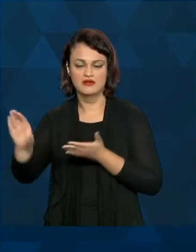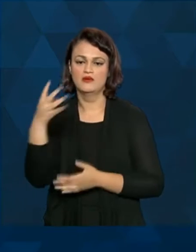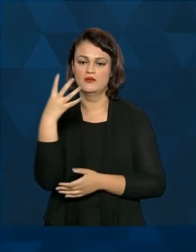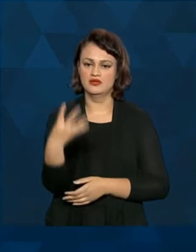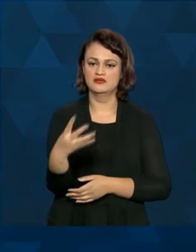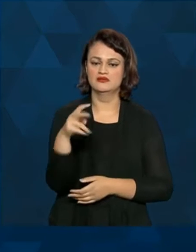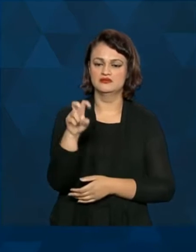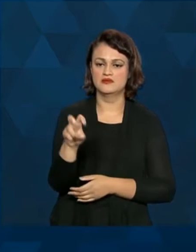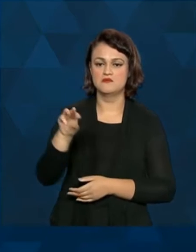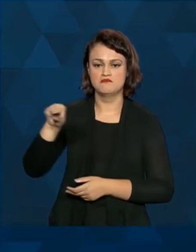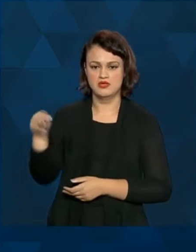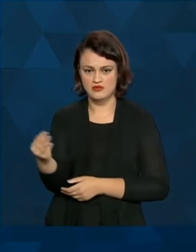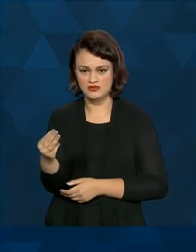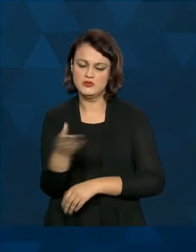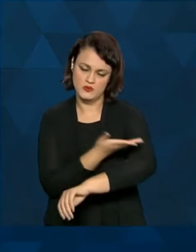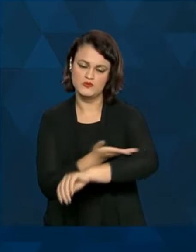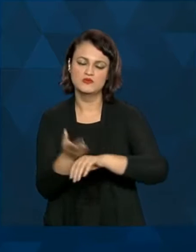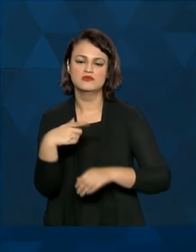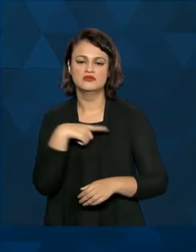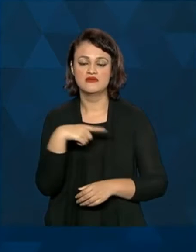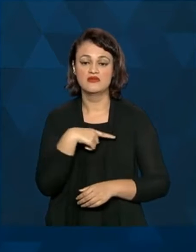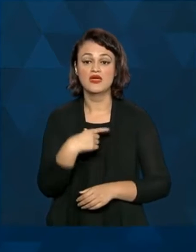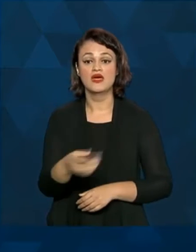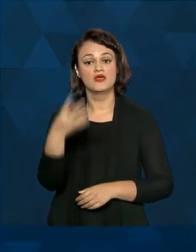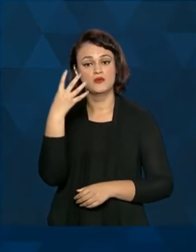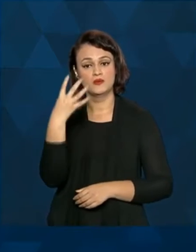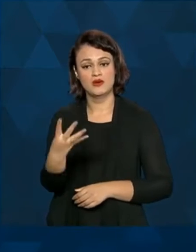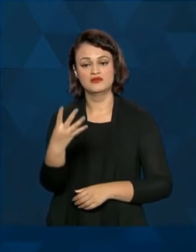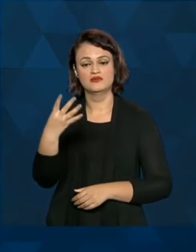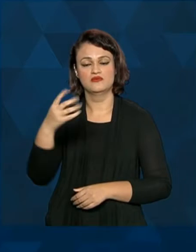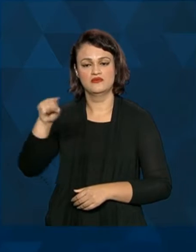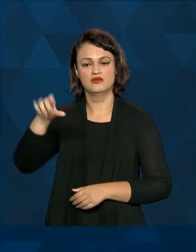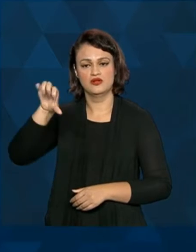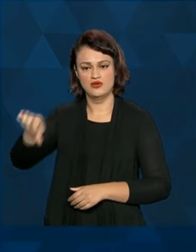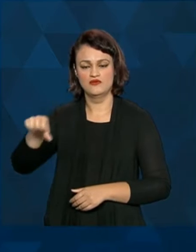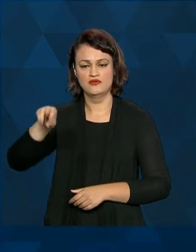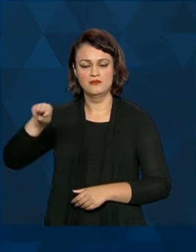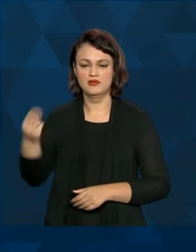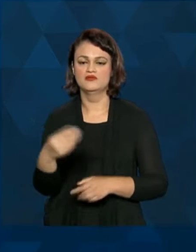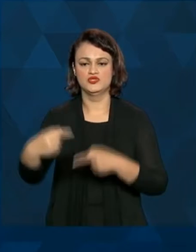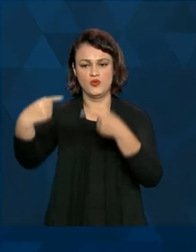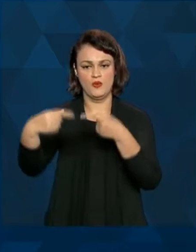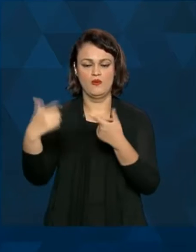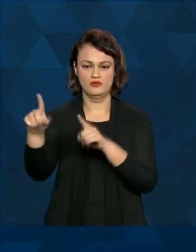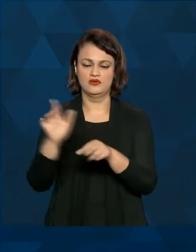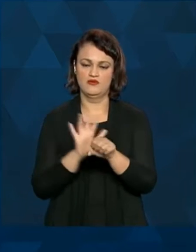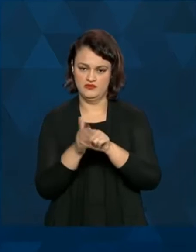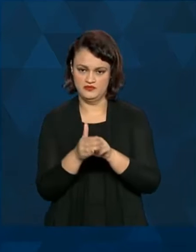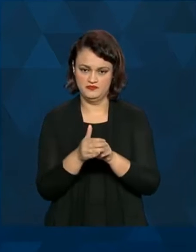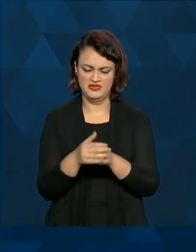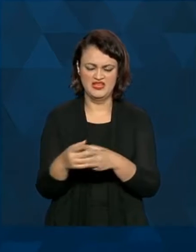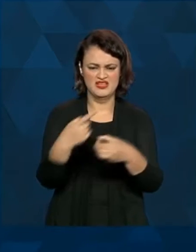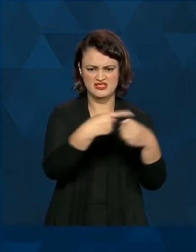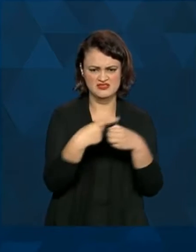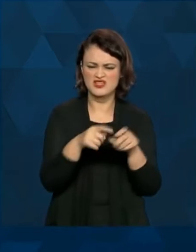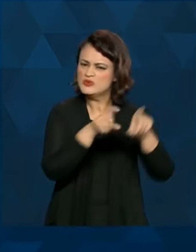milhões como rotina e 4,9 milhões exclusivos para o enfrentamento à Covid. Para os municípios do